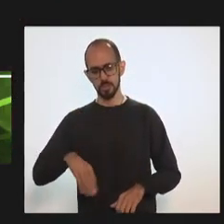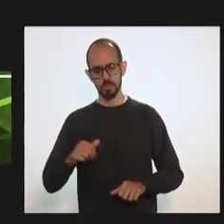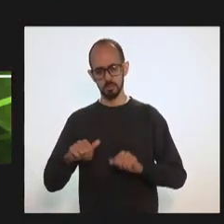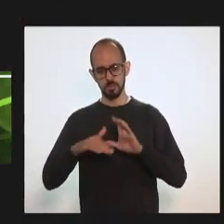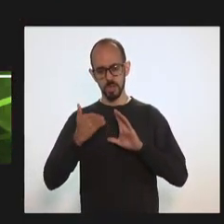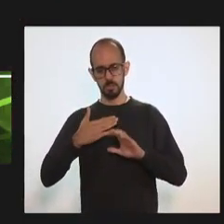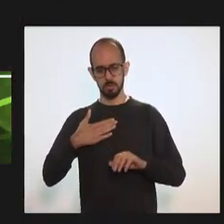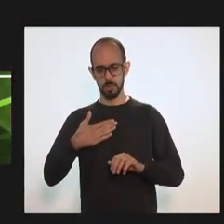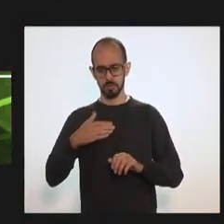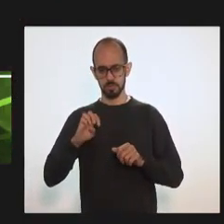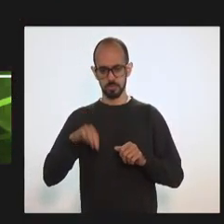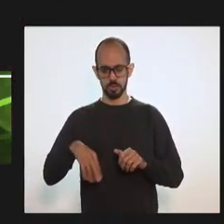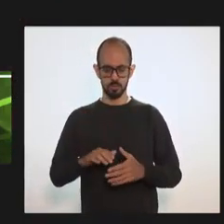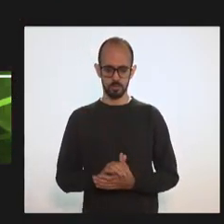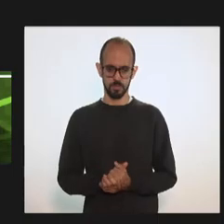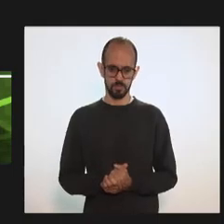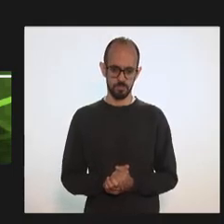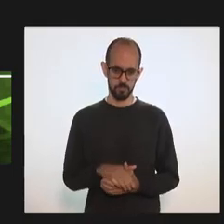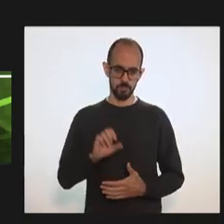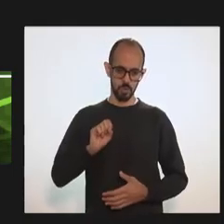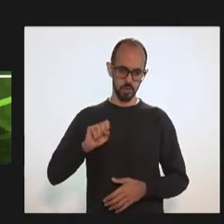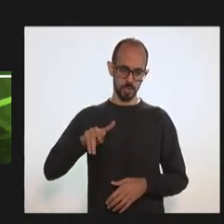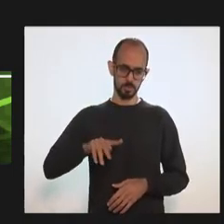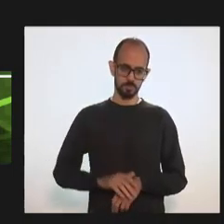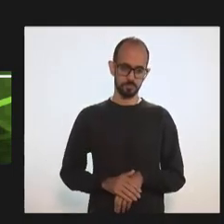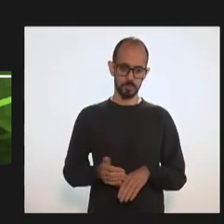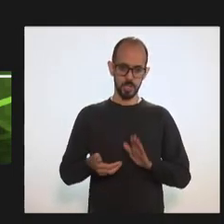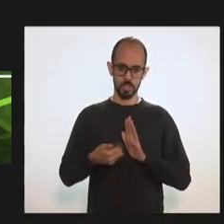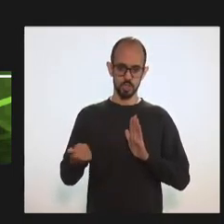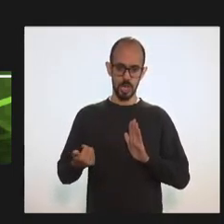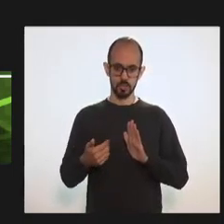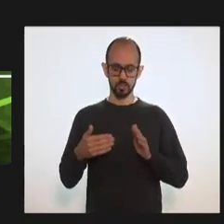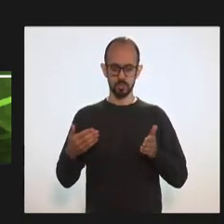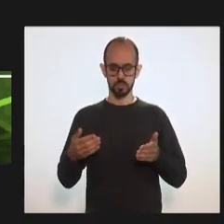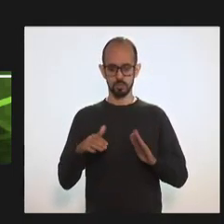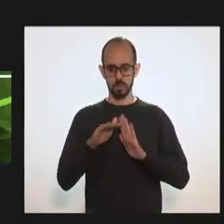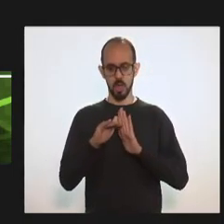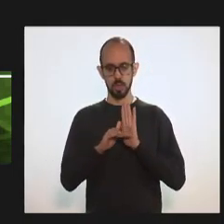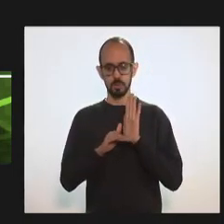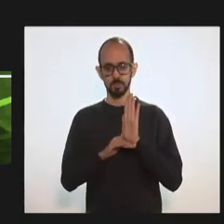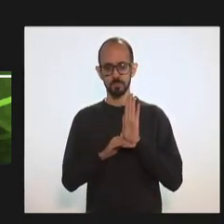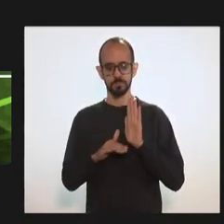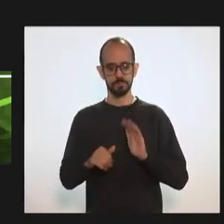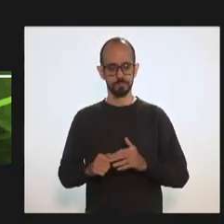deputado Rosenberg, a presidência vai retirar de pauta e eu vou aguardar essas suas